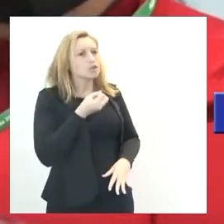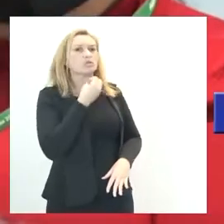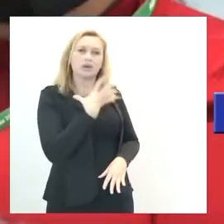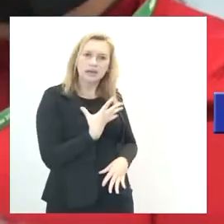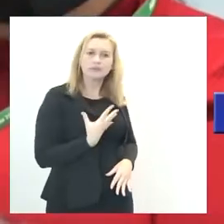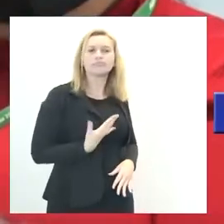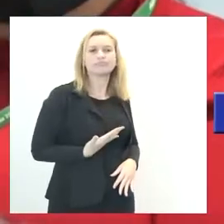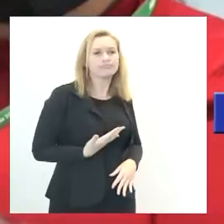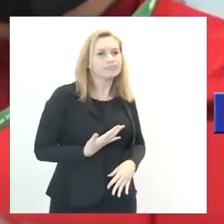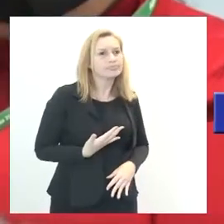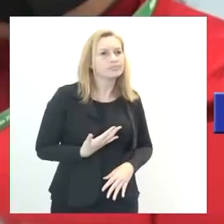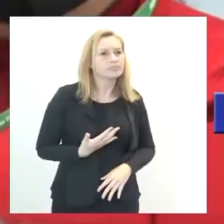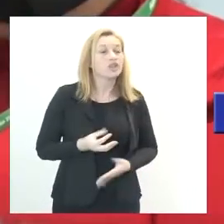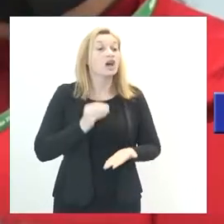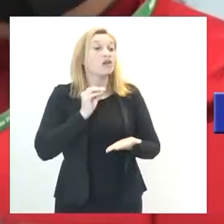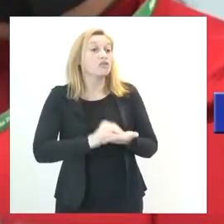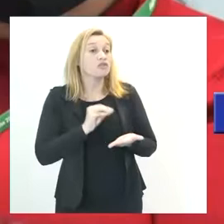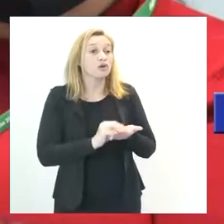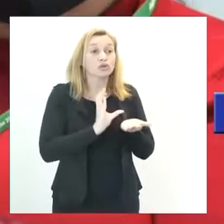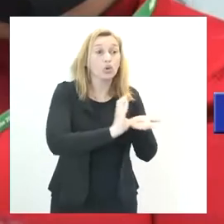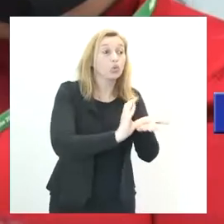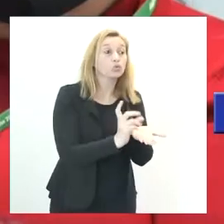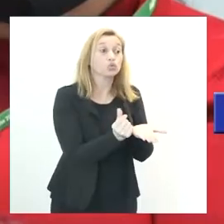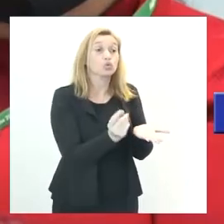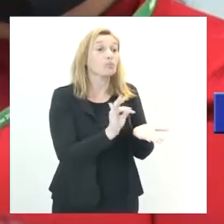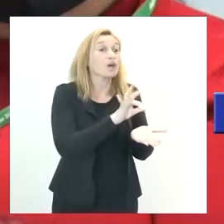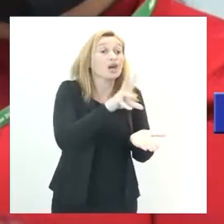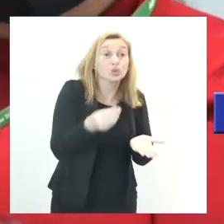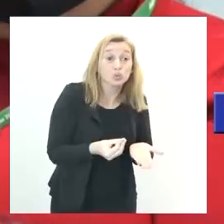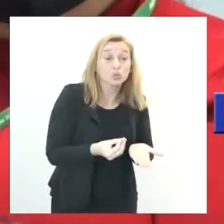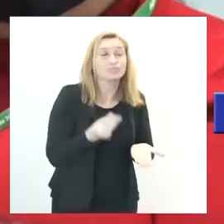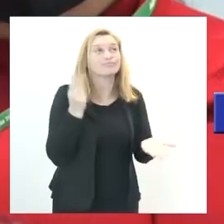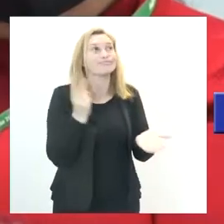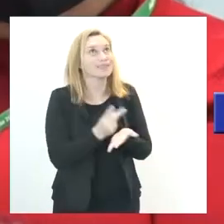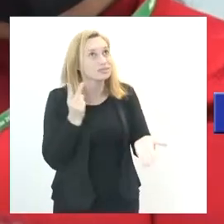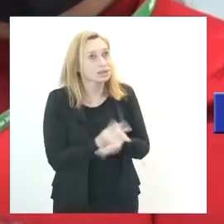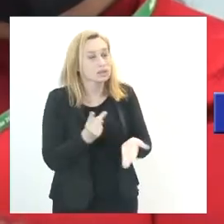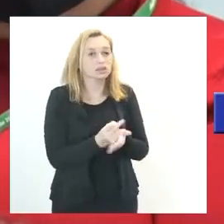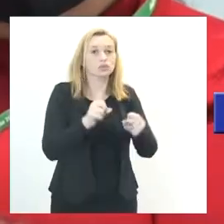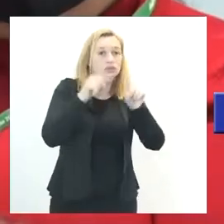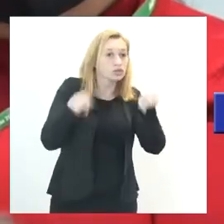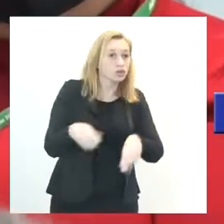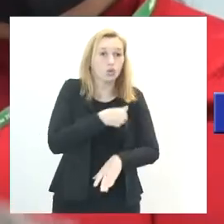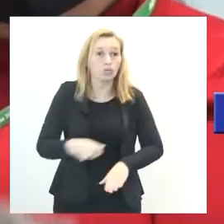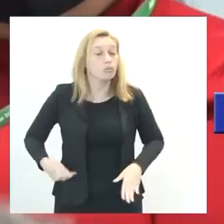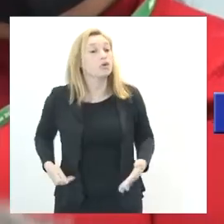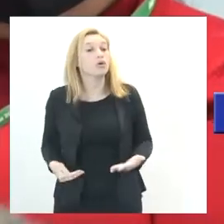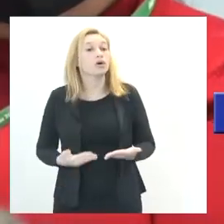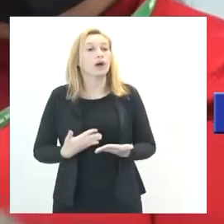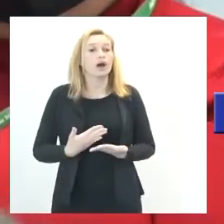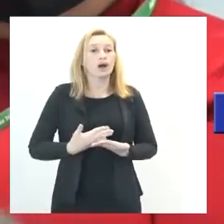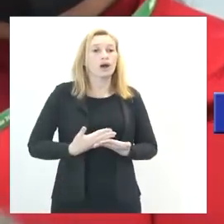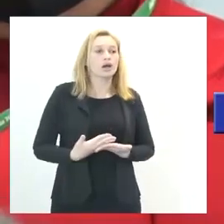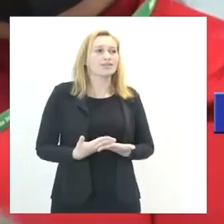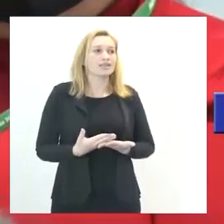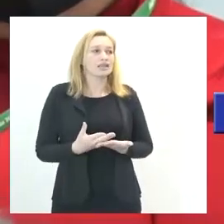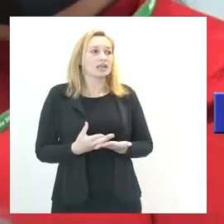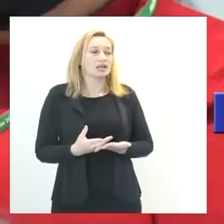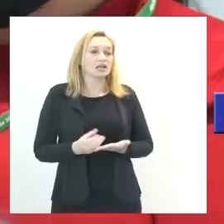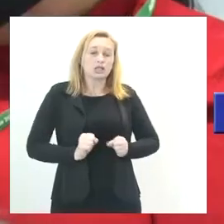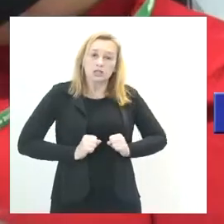disso falta recurso para tudo e mesmo assim os servidores mas se dedica ao máximo